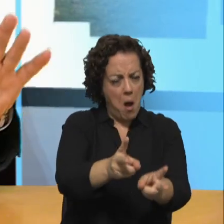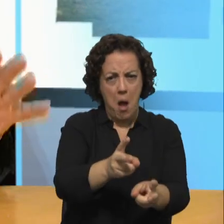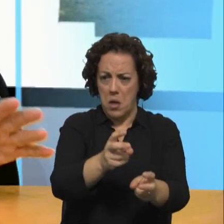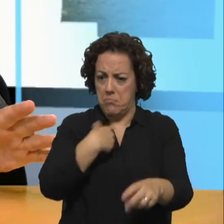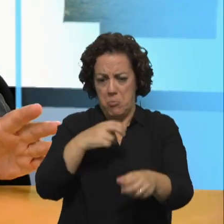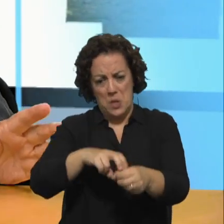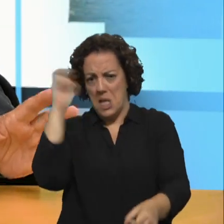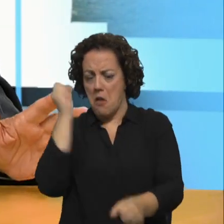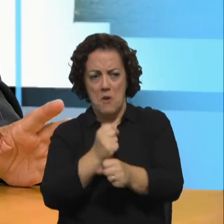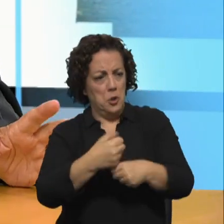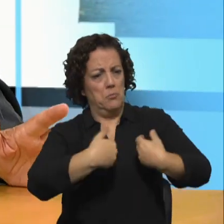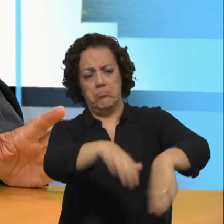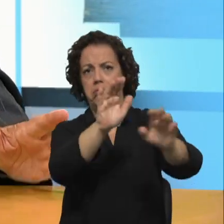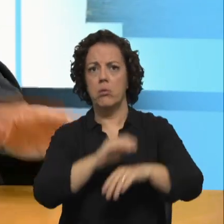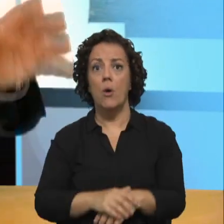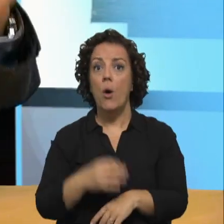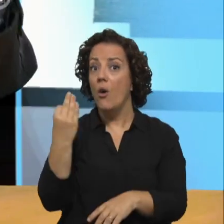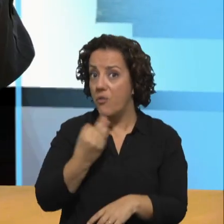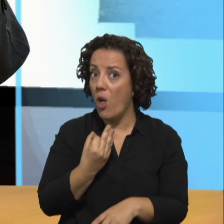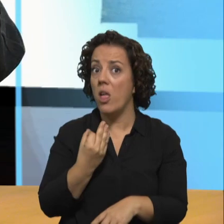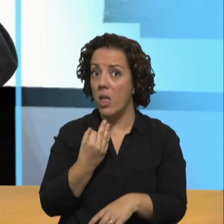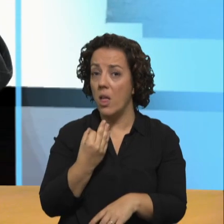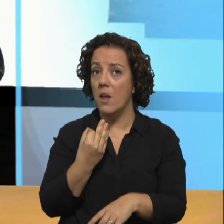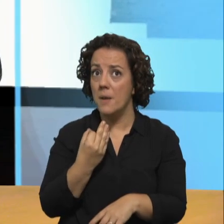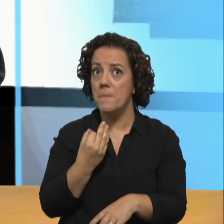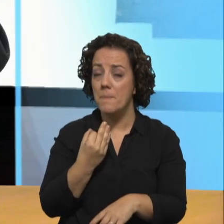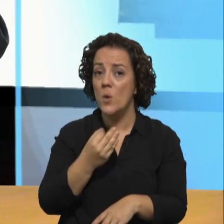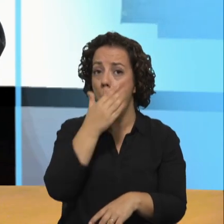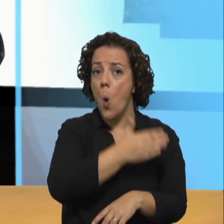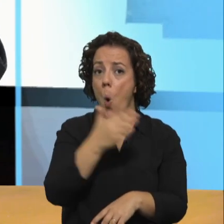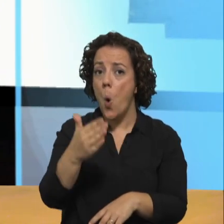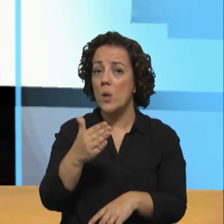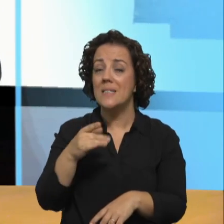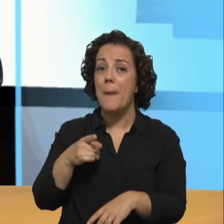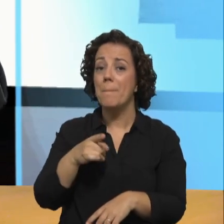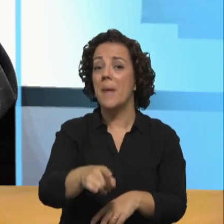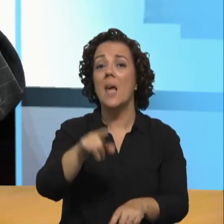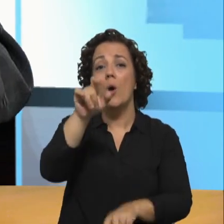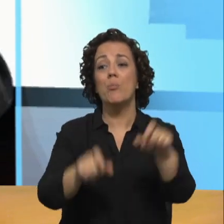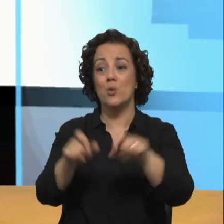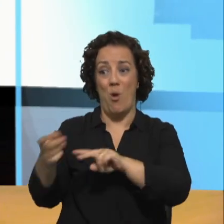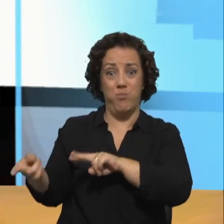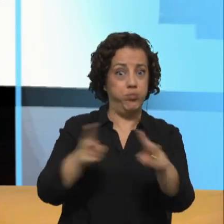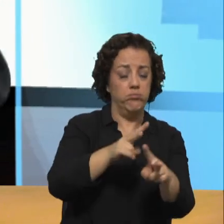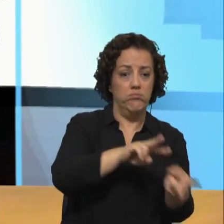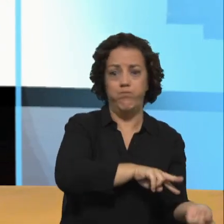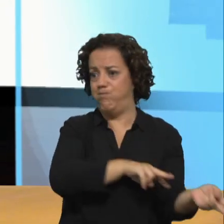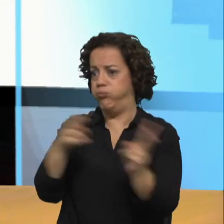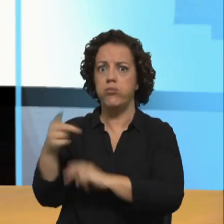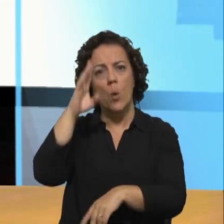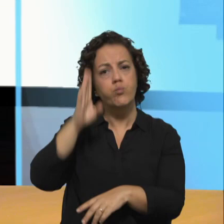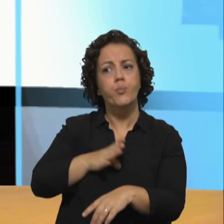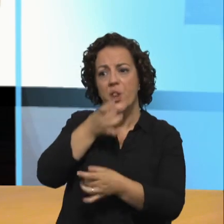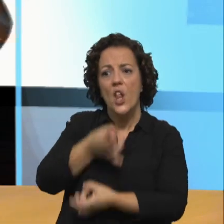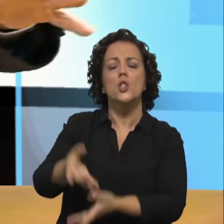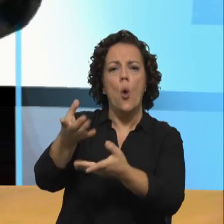entendam-se. Evacuou cerca de 11 mil colonos. E o exército deixou. O Egito, o que é